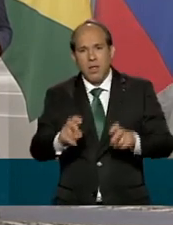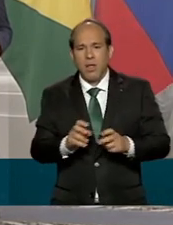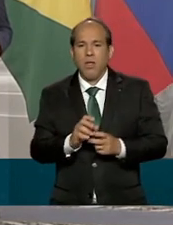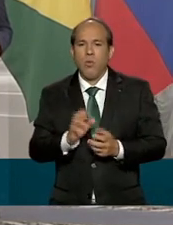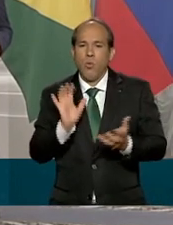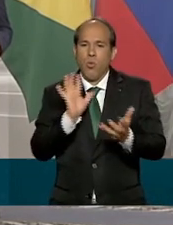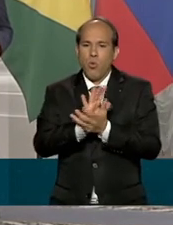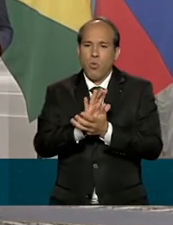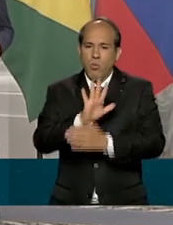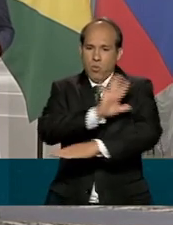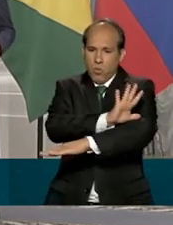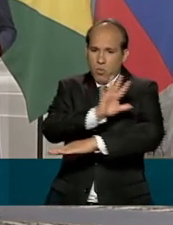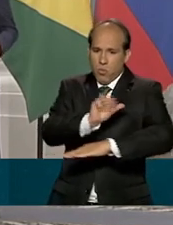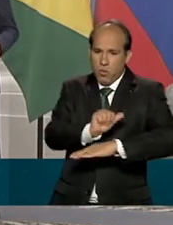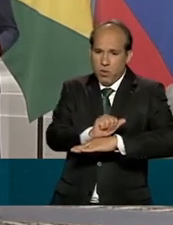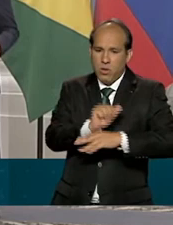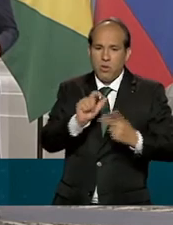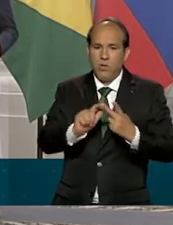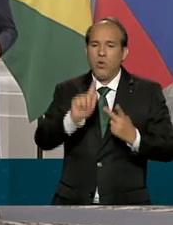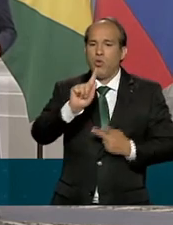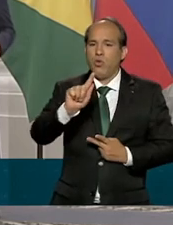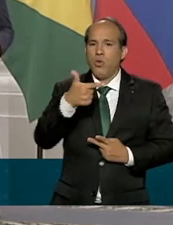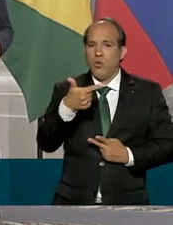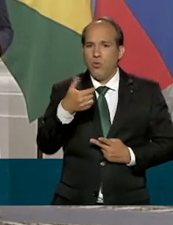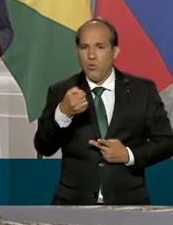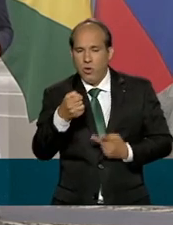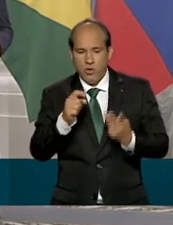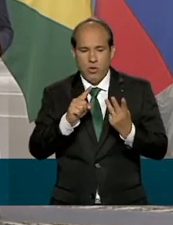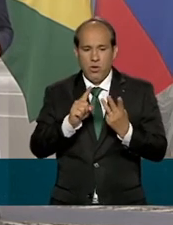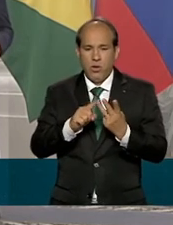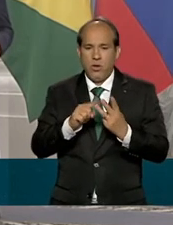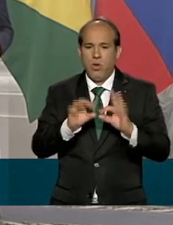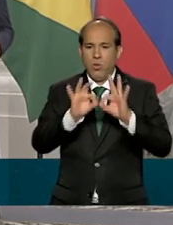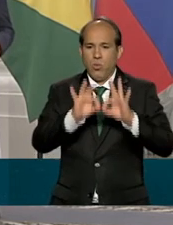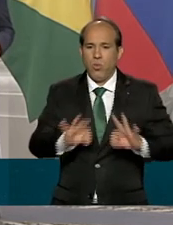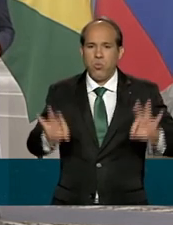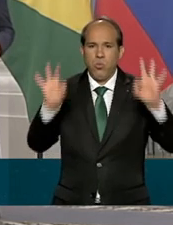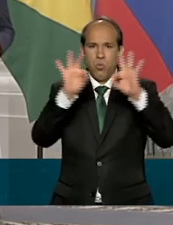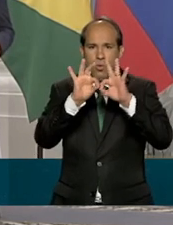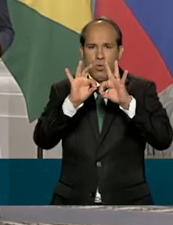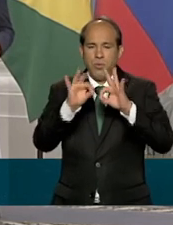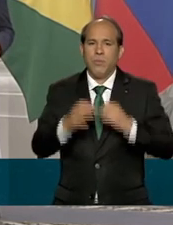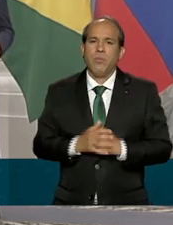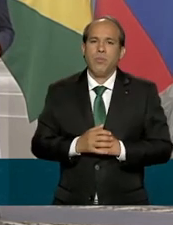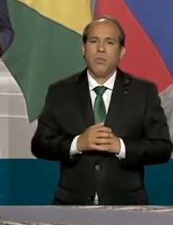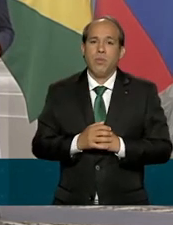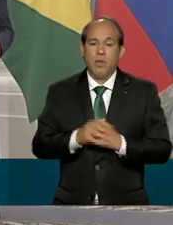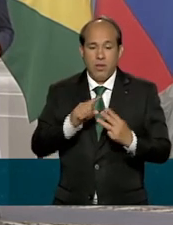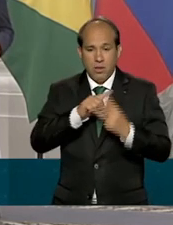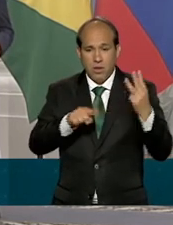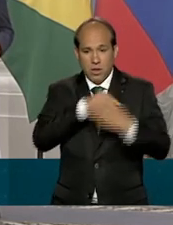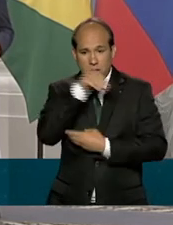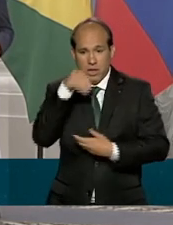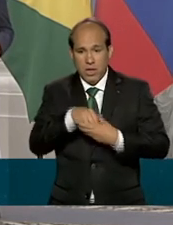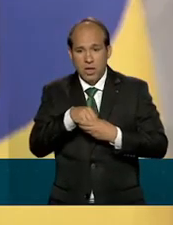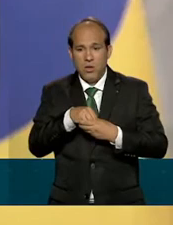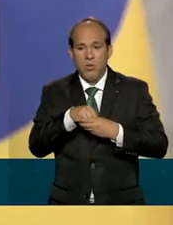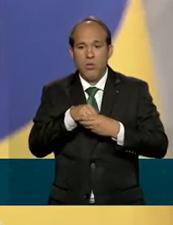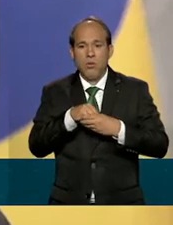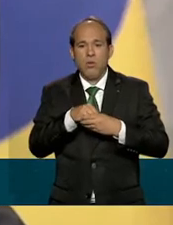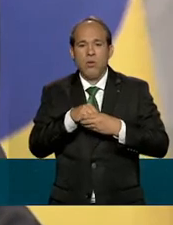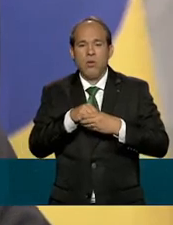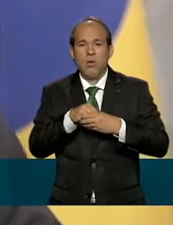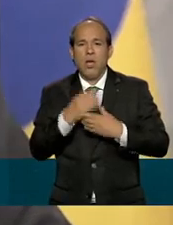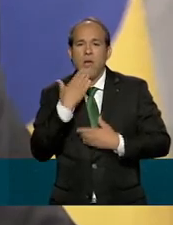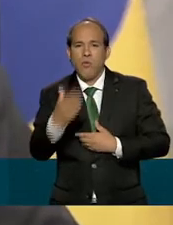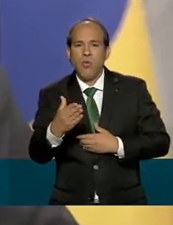BRICS, G20 e as Nações Unidas, onde defendemos a soberania dos